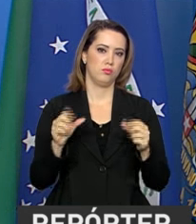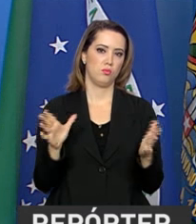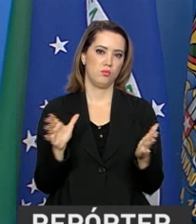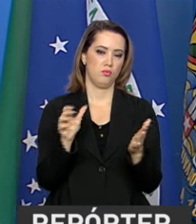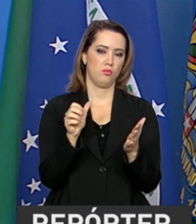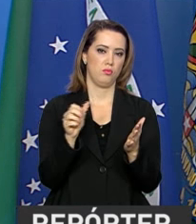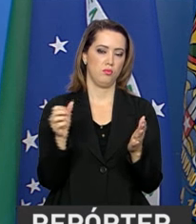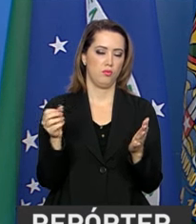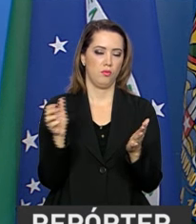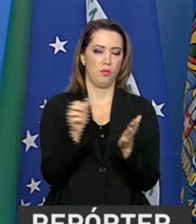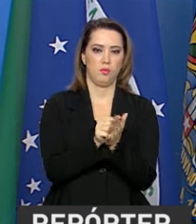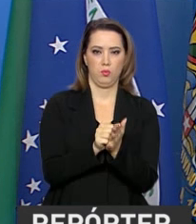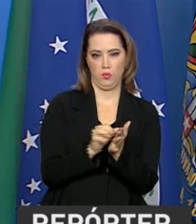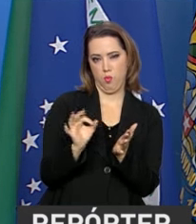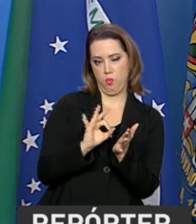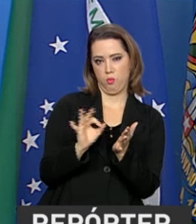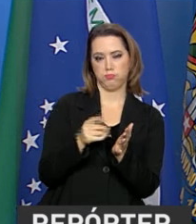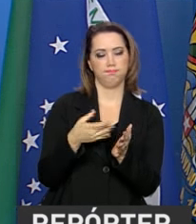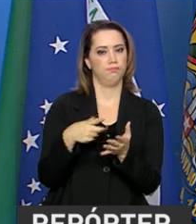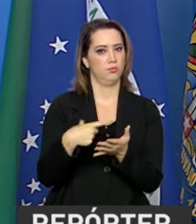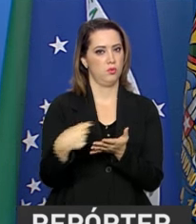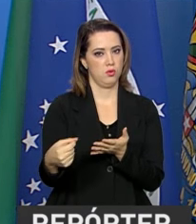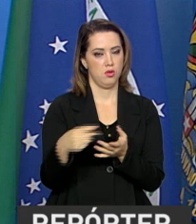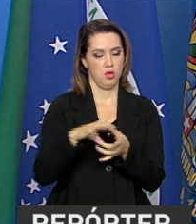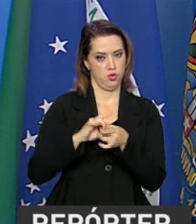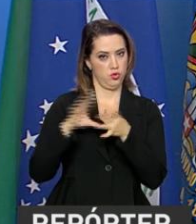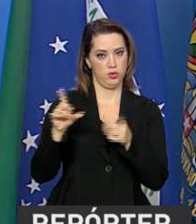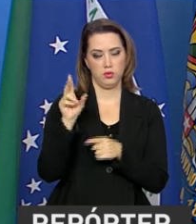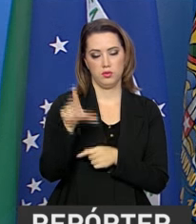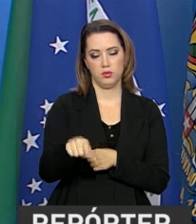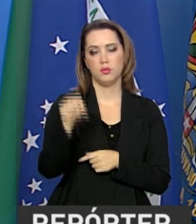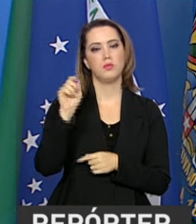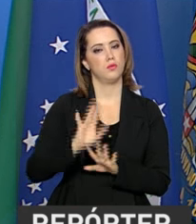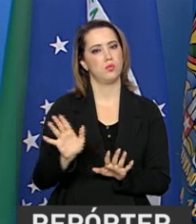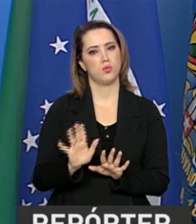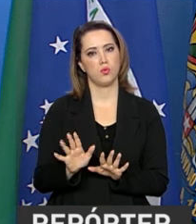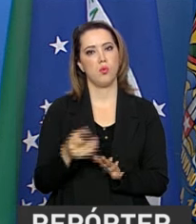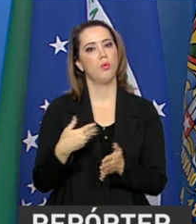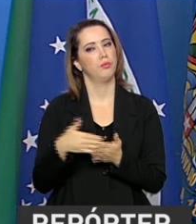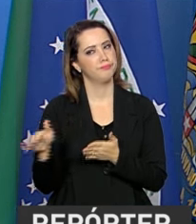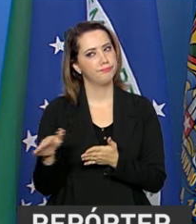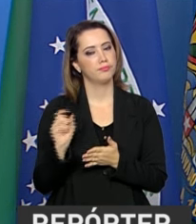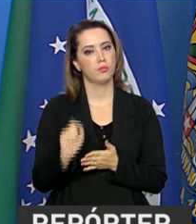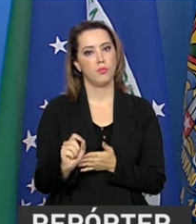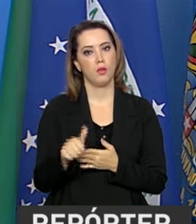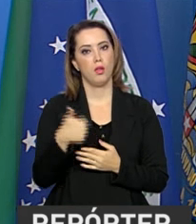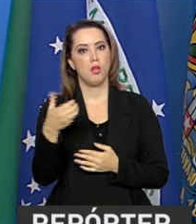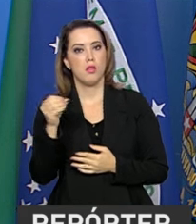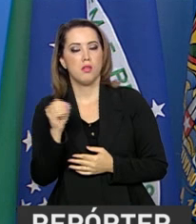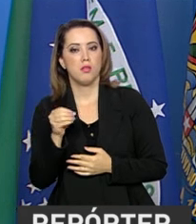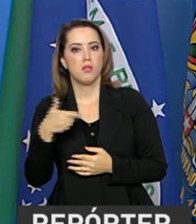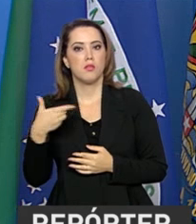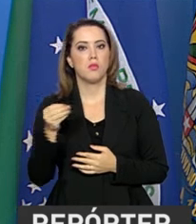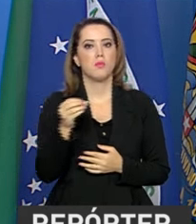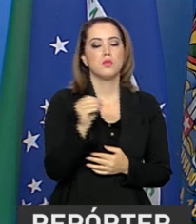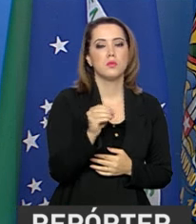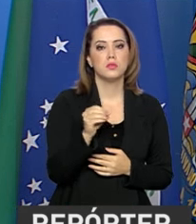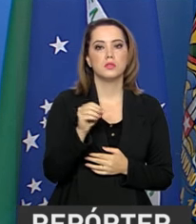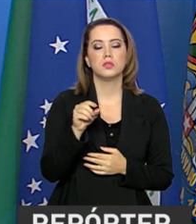4.200 cargos de livre nomeação, eliminamos mais de 10.200